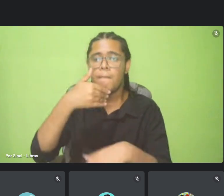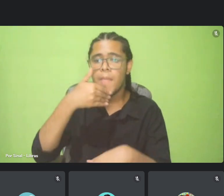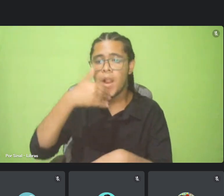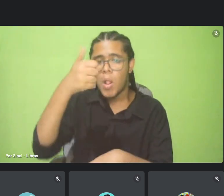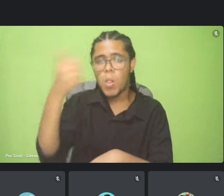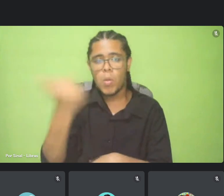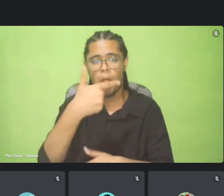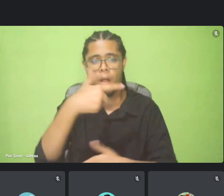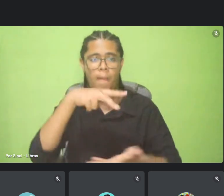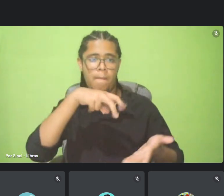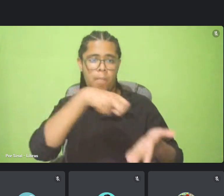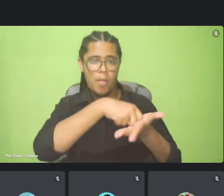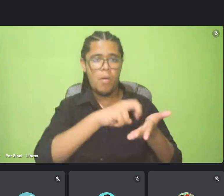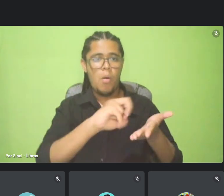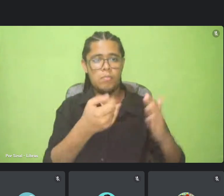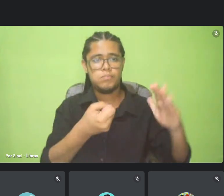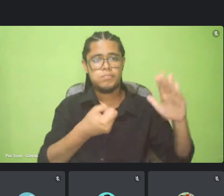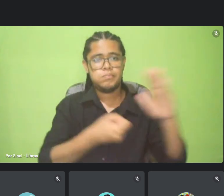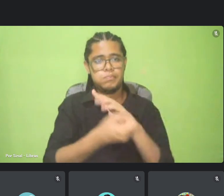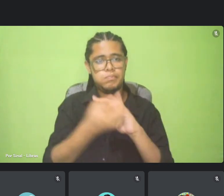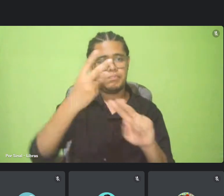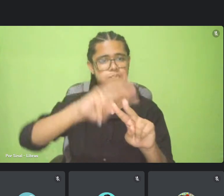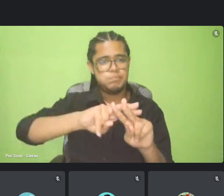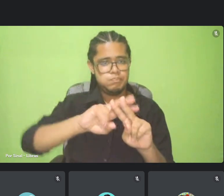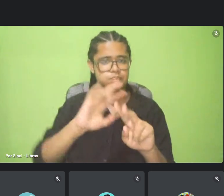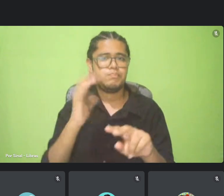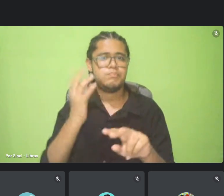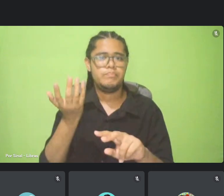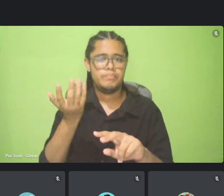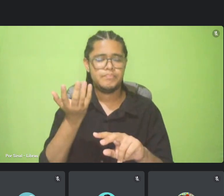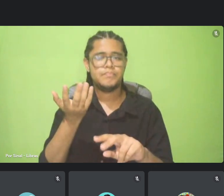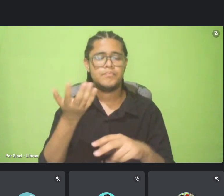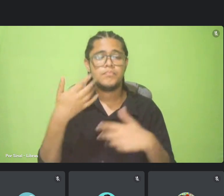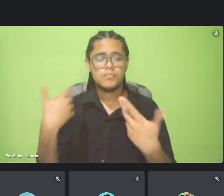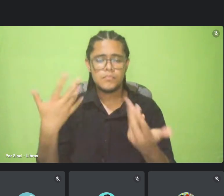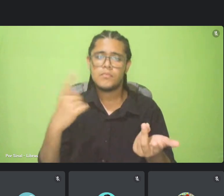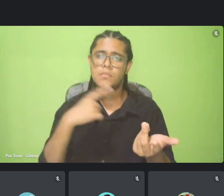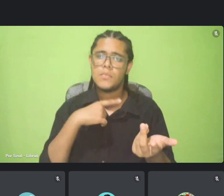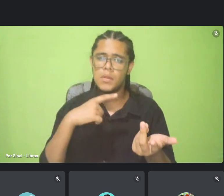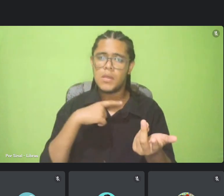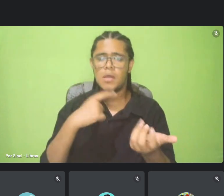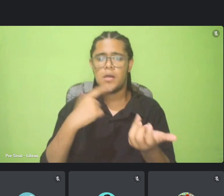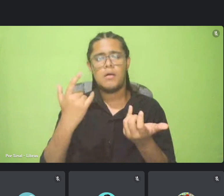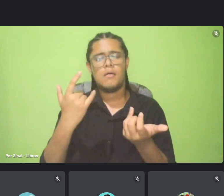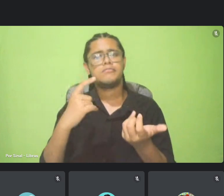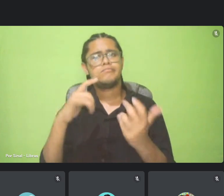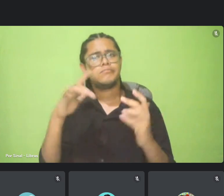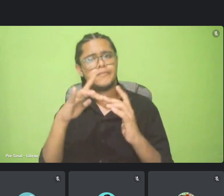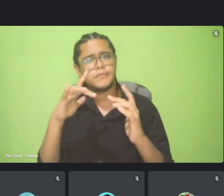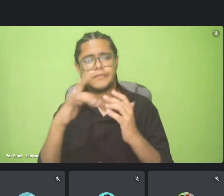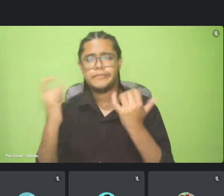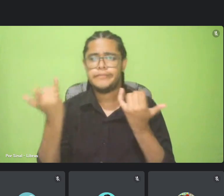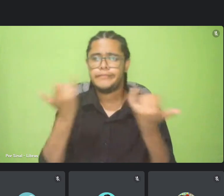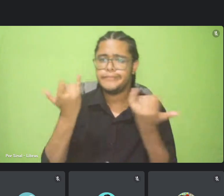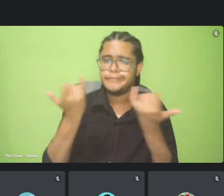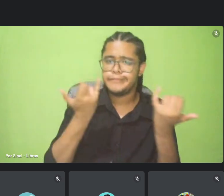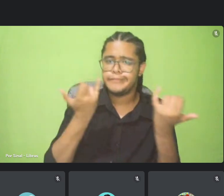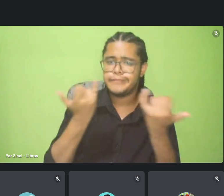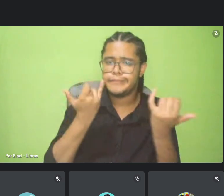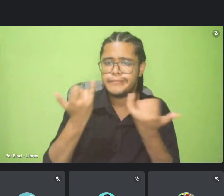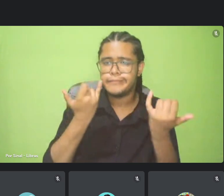e a gente ter esse acesso a esses recursos onde a gente pode